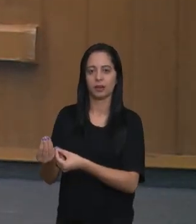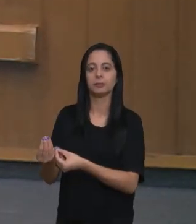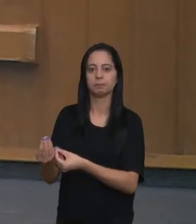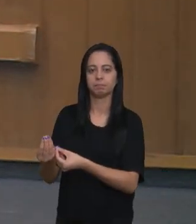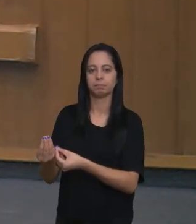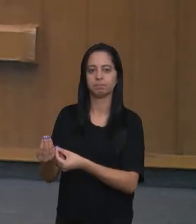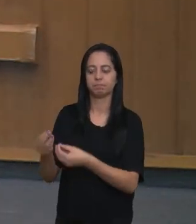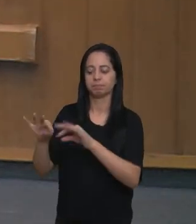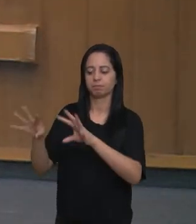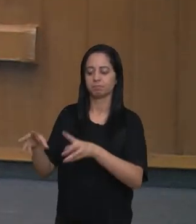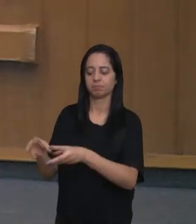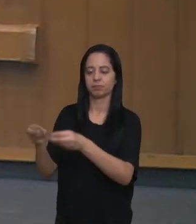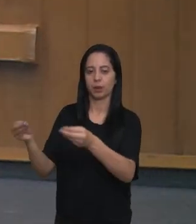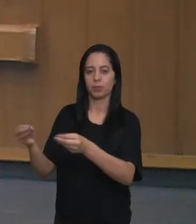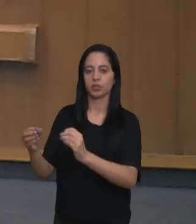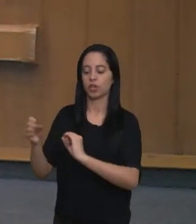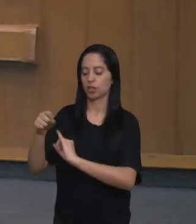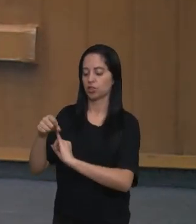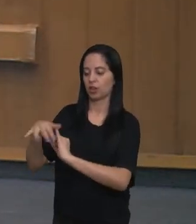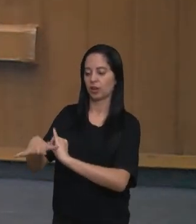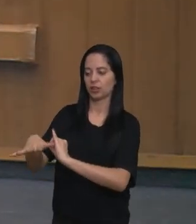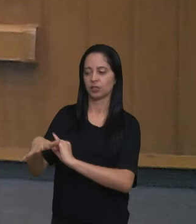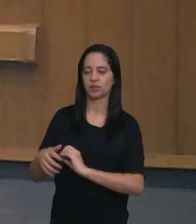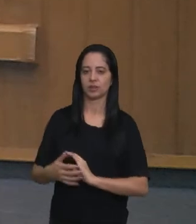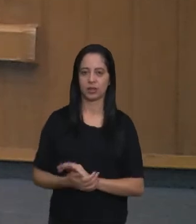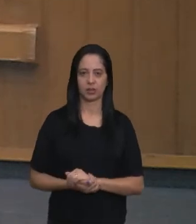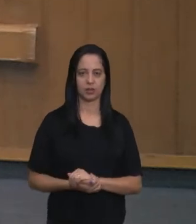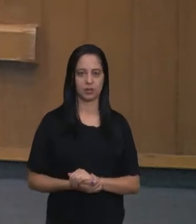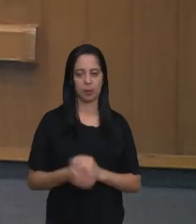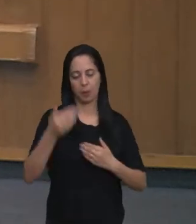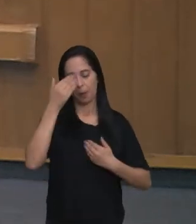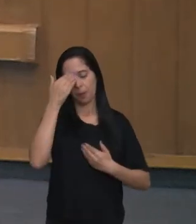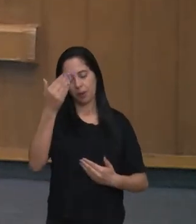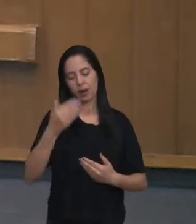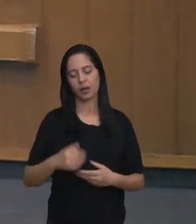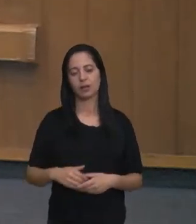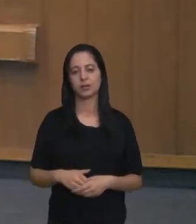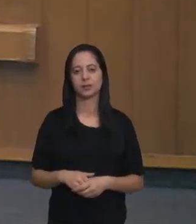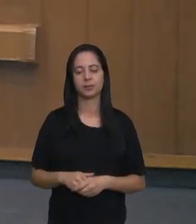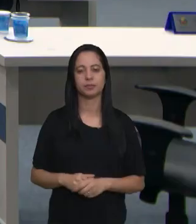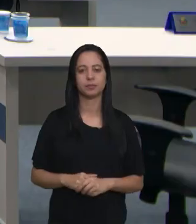Miranda Passos à Igreja da Cidade. Muito obrigado a todos.